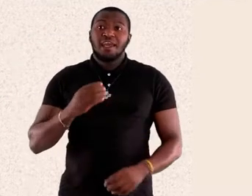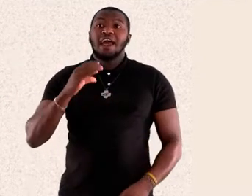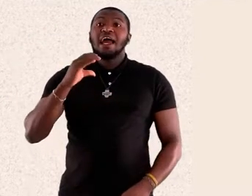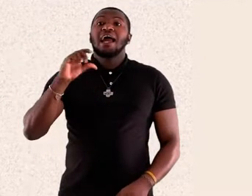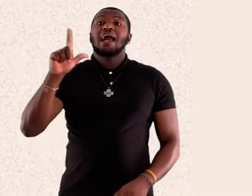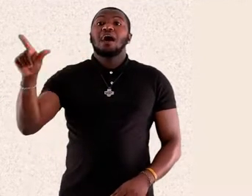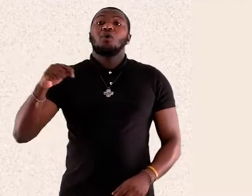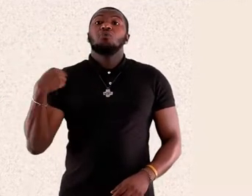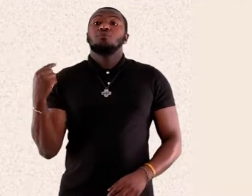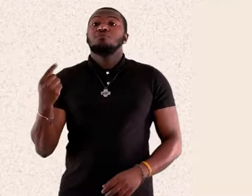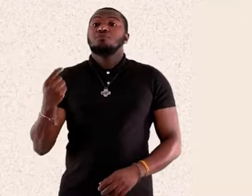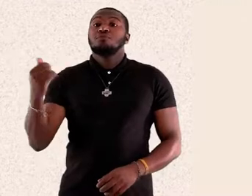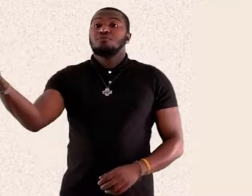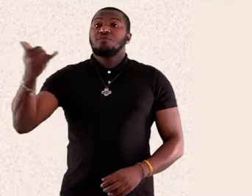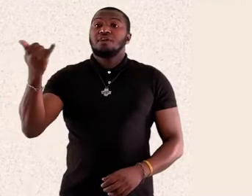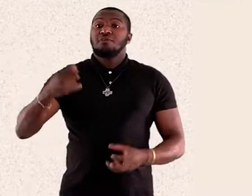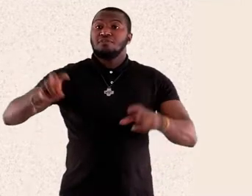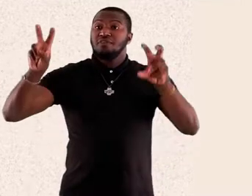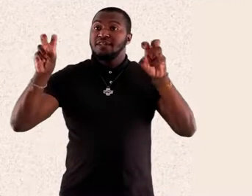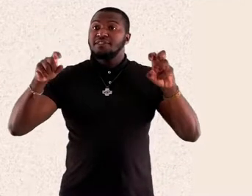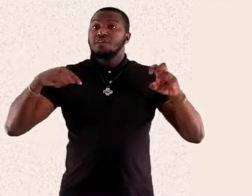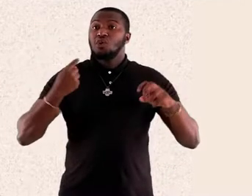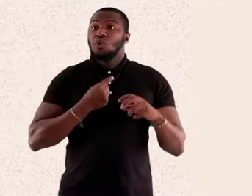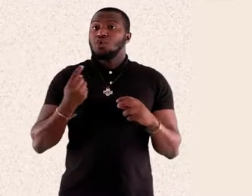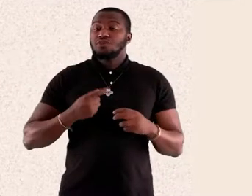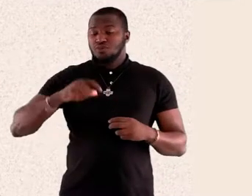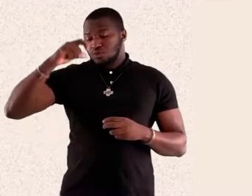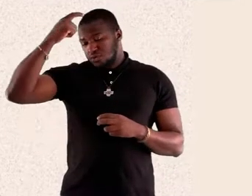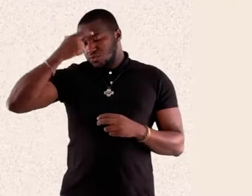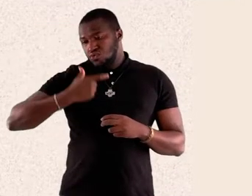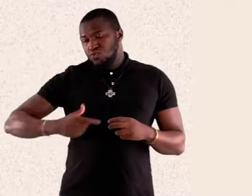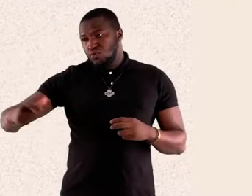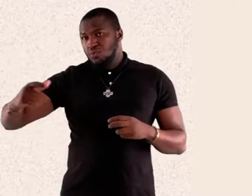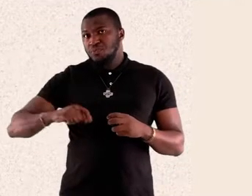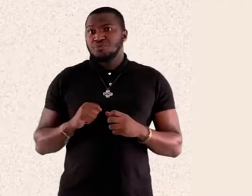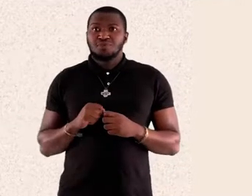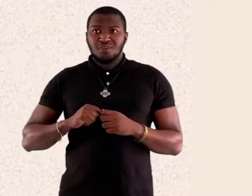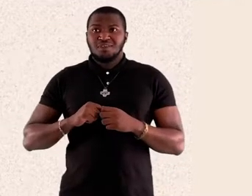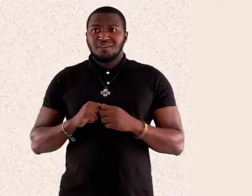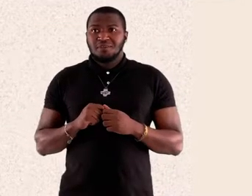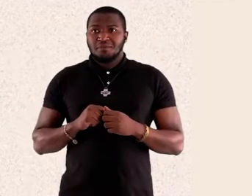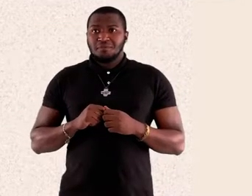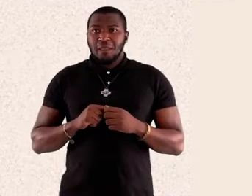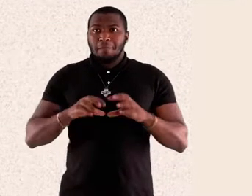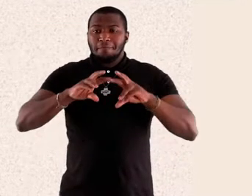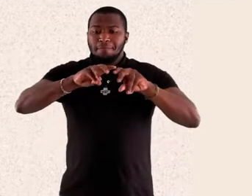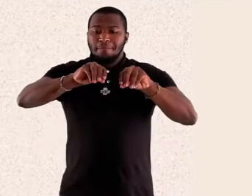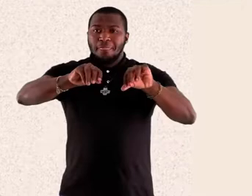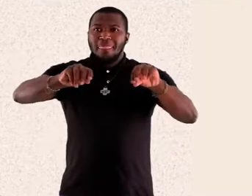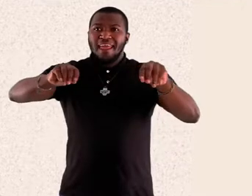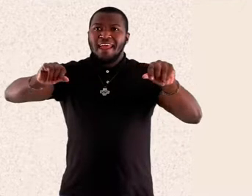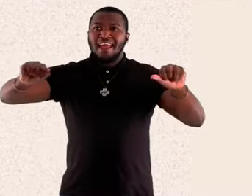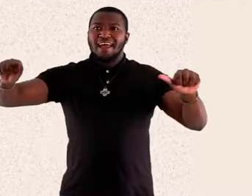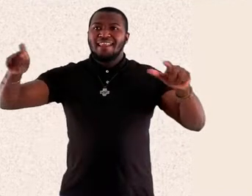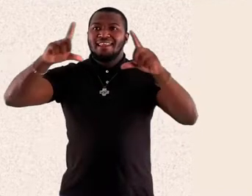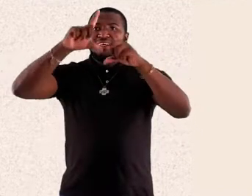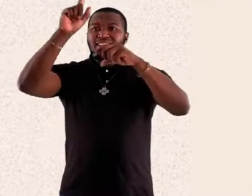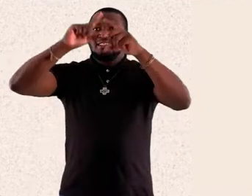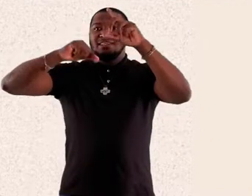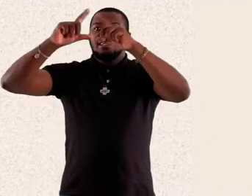nós somos é uma uma frase muito bonita né ele fala assim uma ideia muito bonita nós somos poeira das estrelas